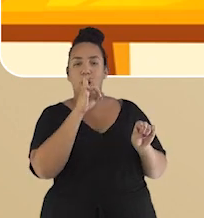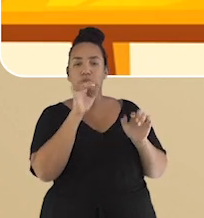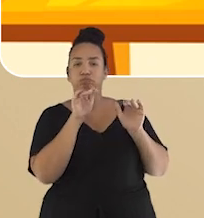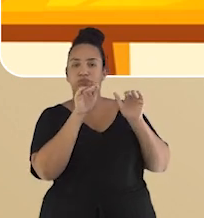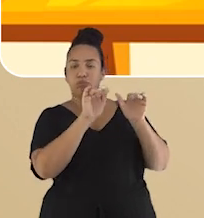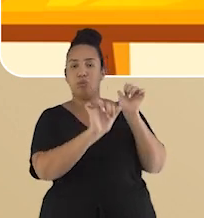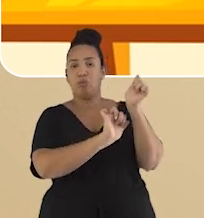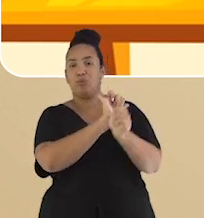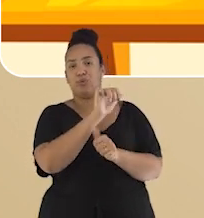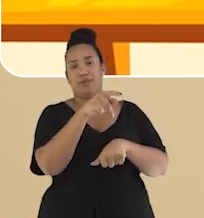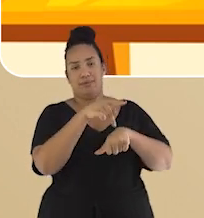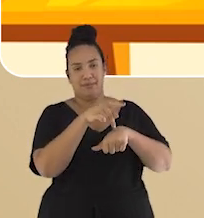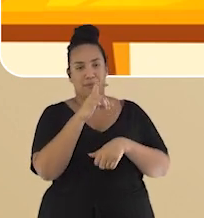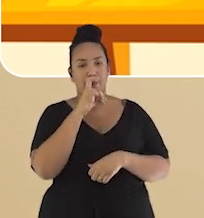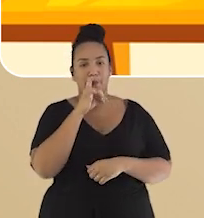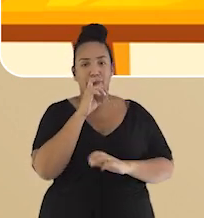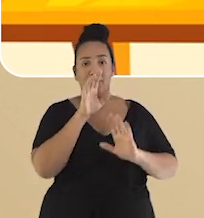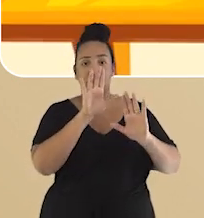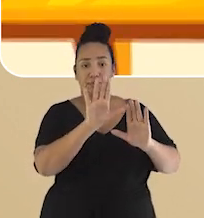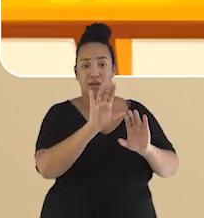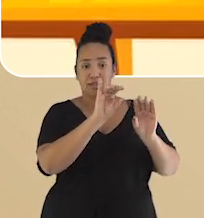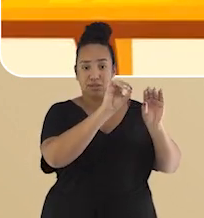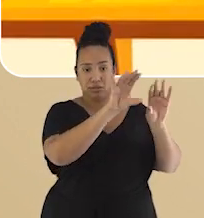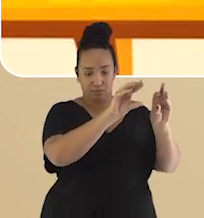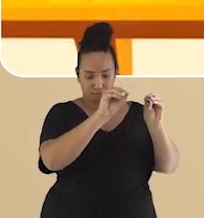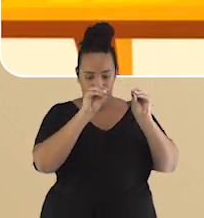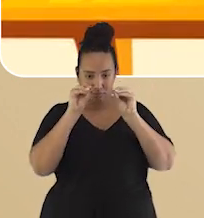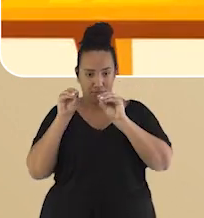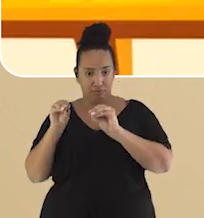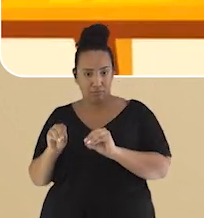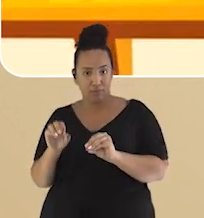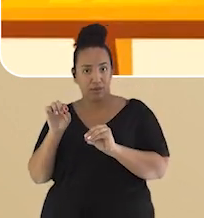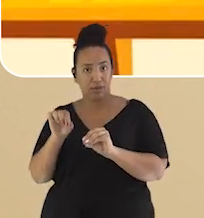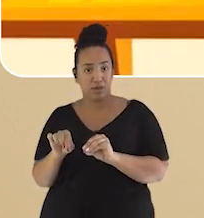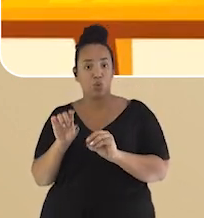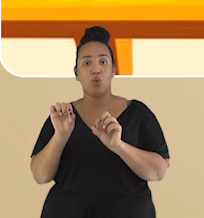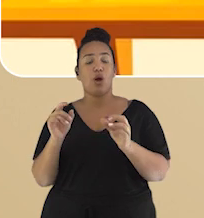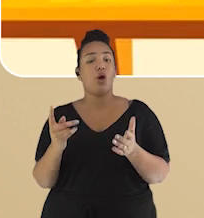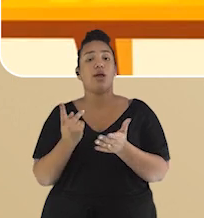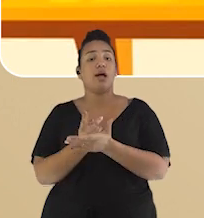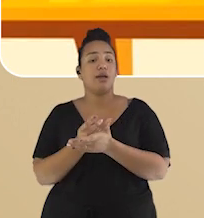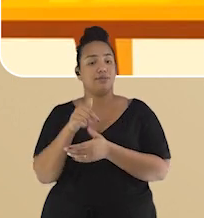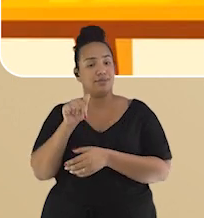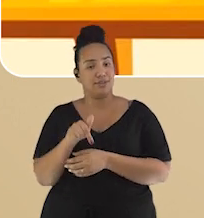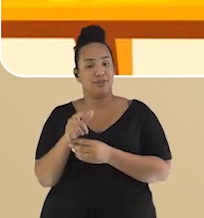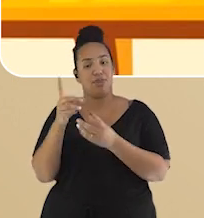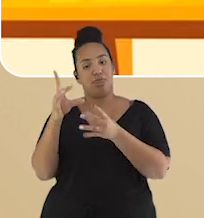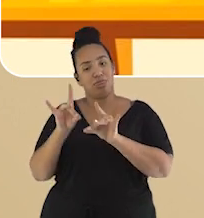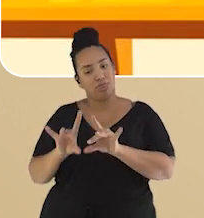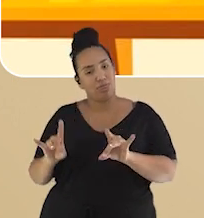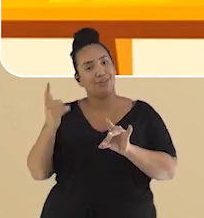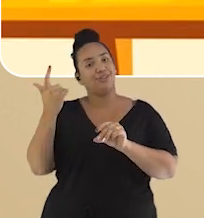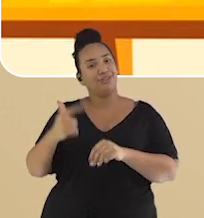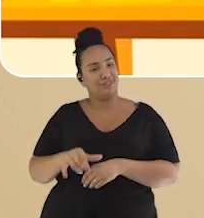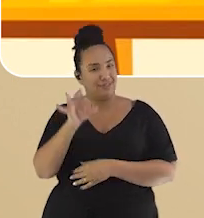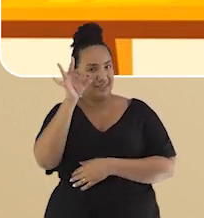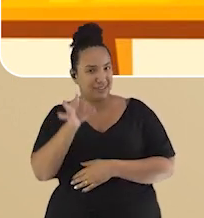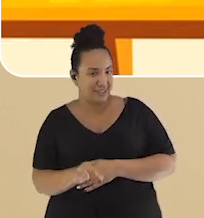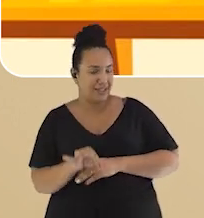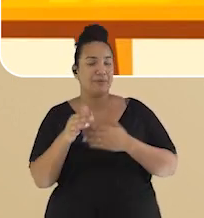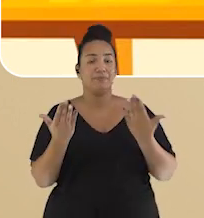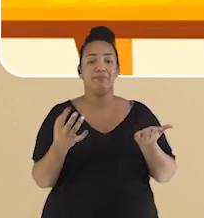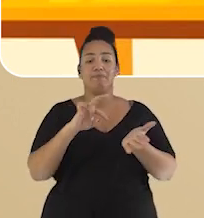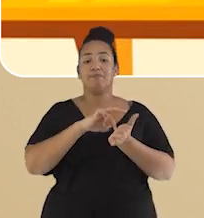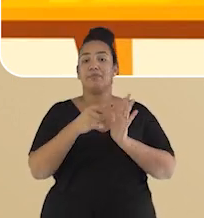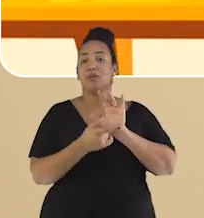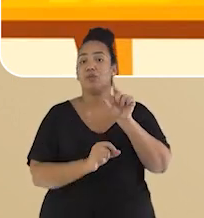ela transforma-se em gelo, mas se tirarmos o gelo de dentro da geladeira, o que acontece? Ela volta para o estado líquido. Isso significa